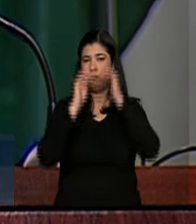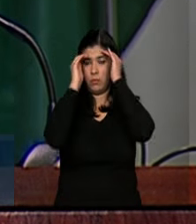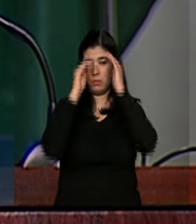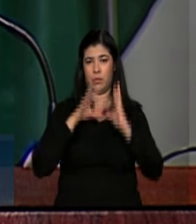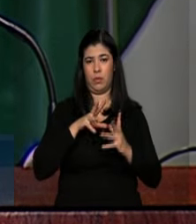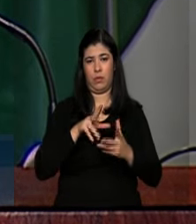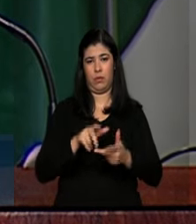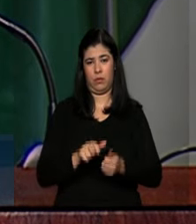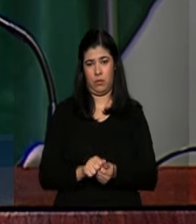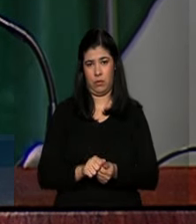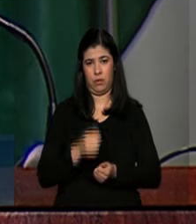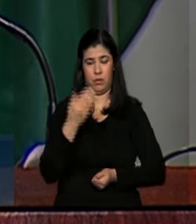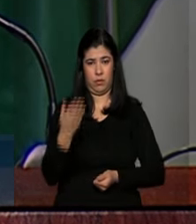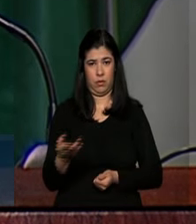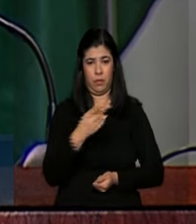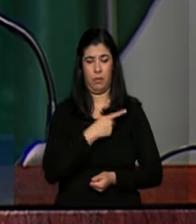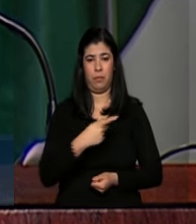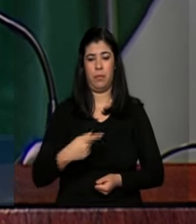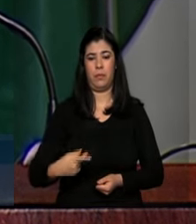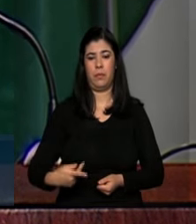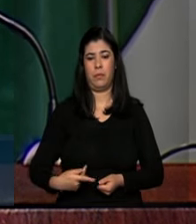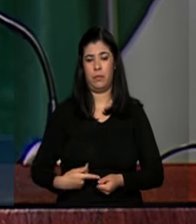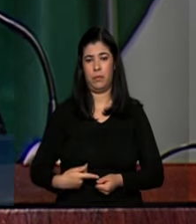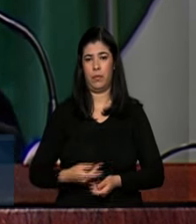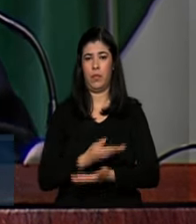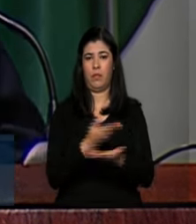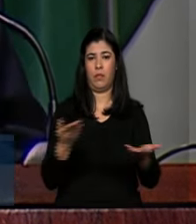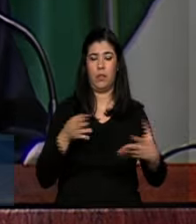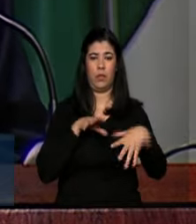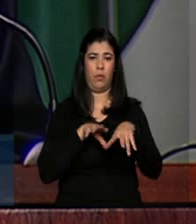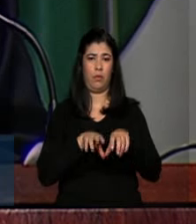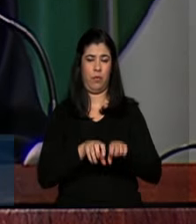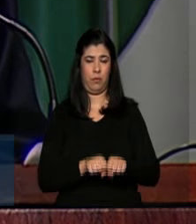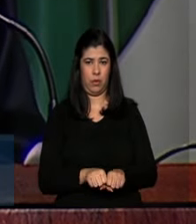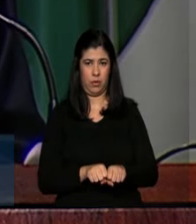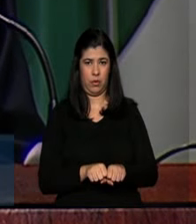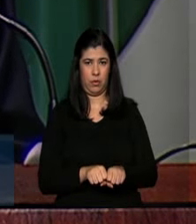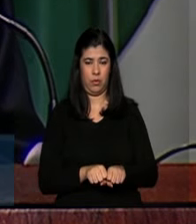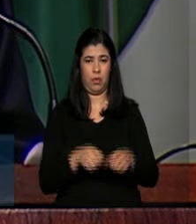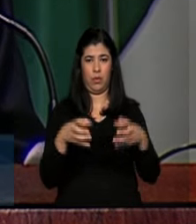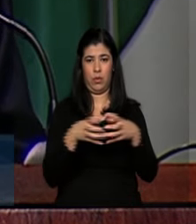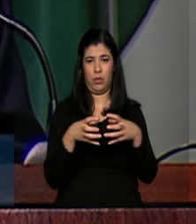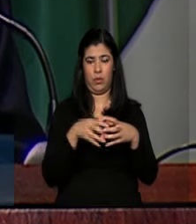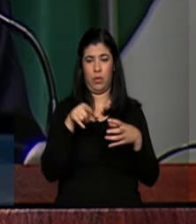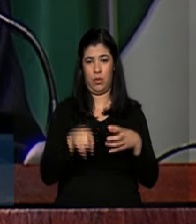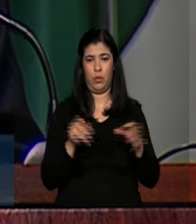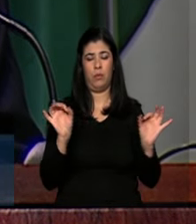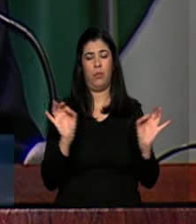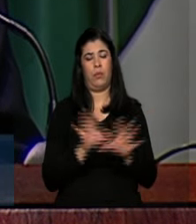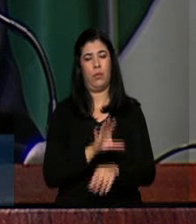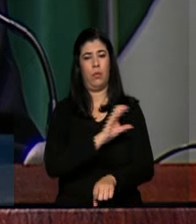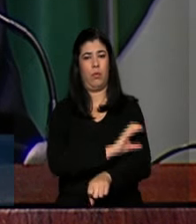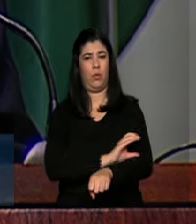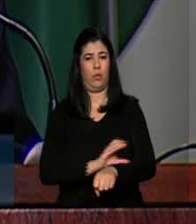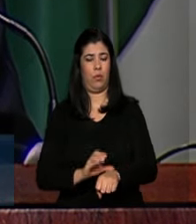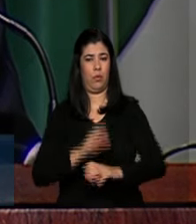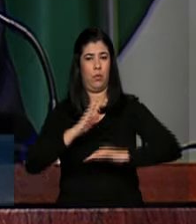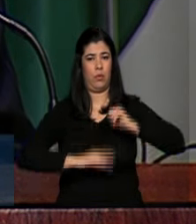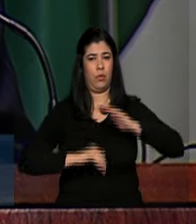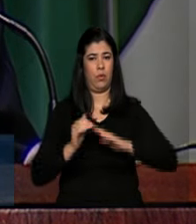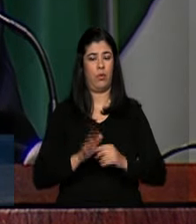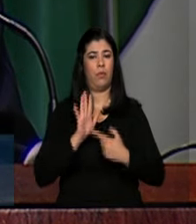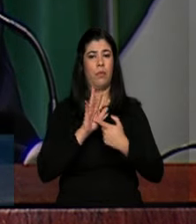respeitada. Senhora Presidenta, caros formandos, a turma que hoje conclui o curso de formação é